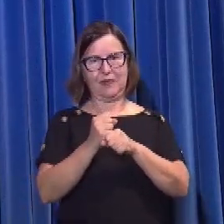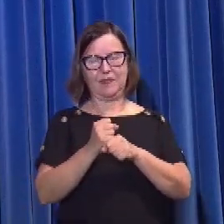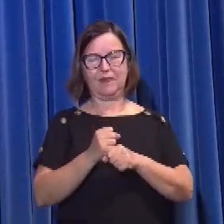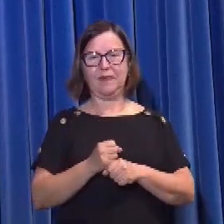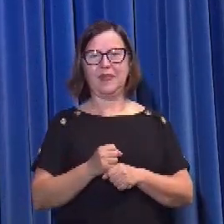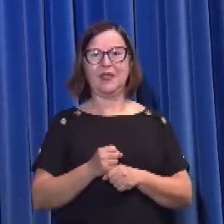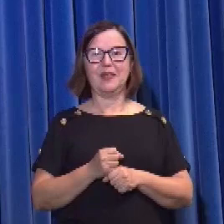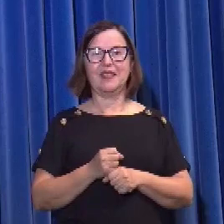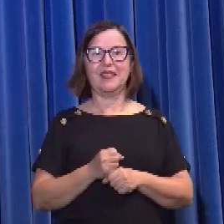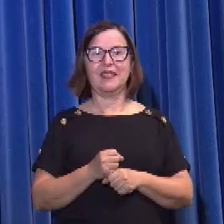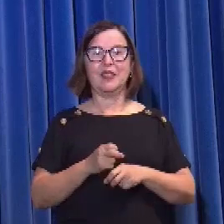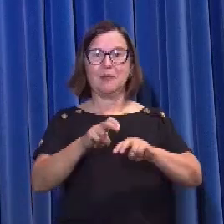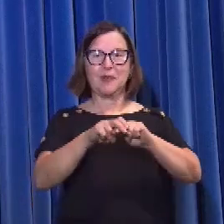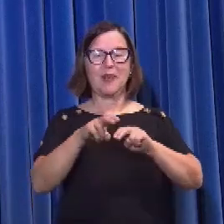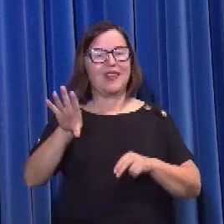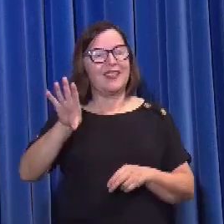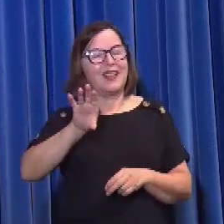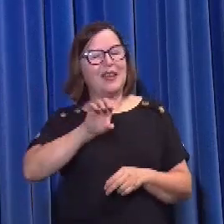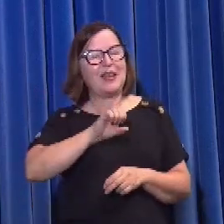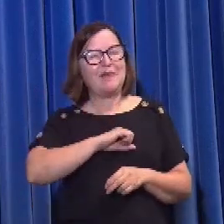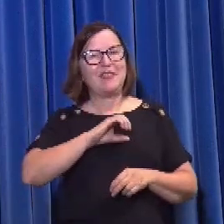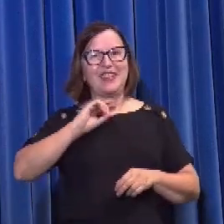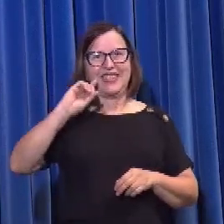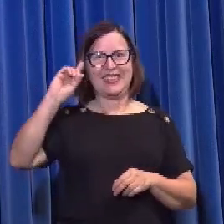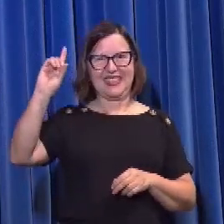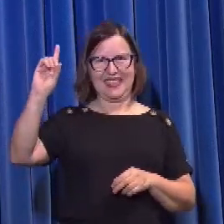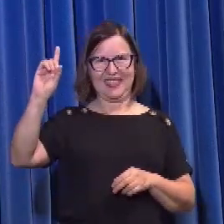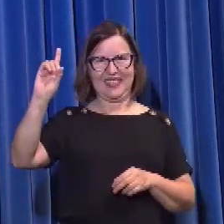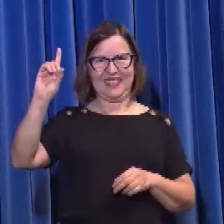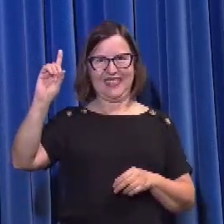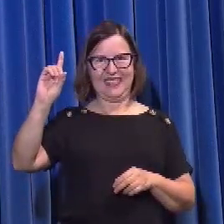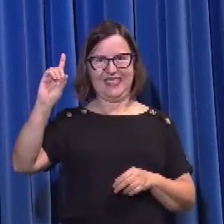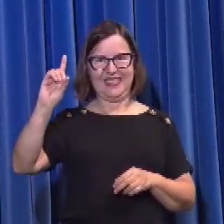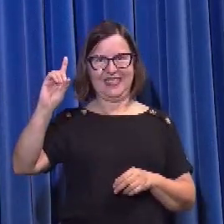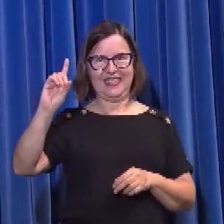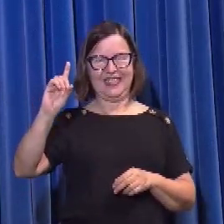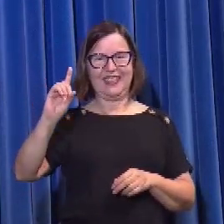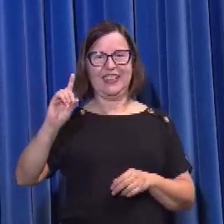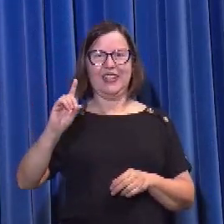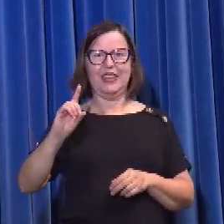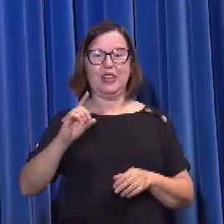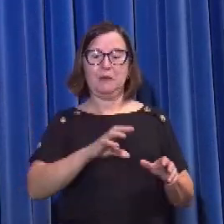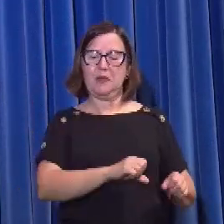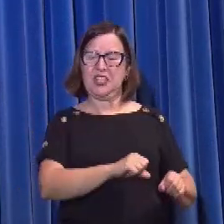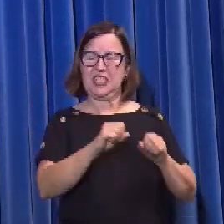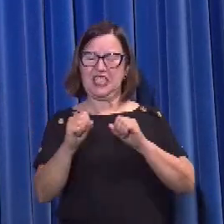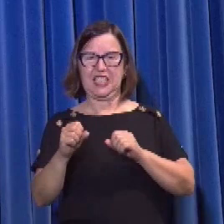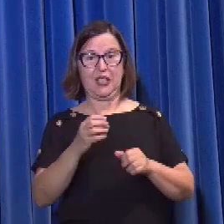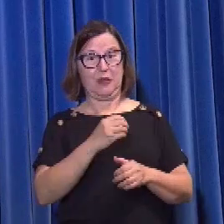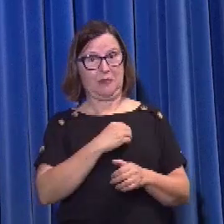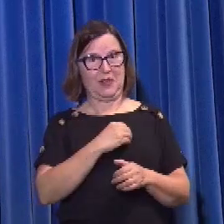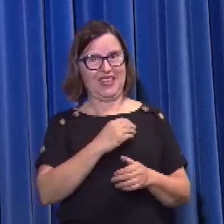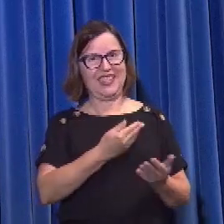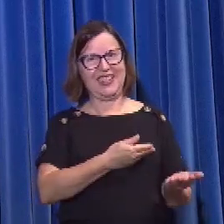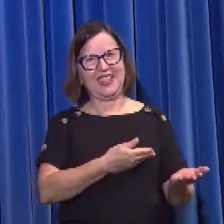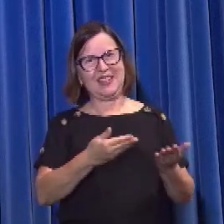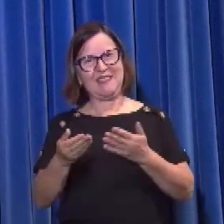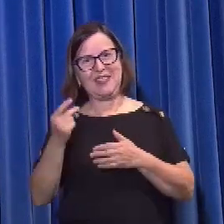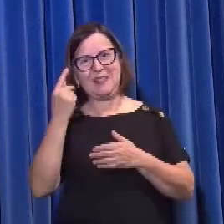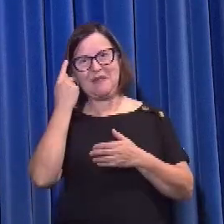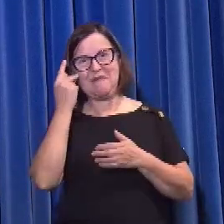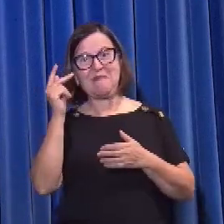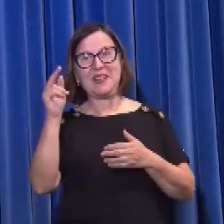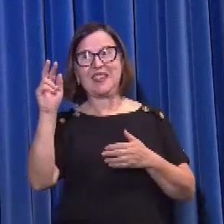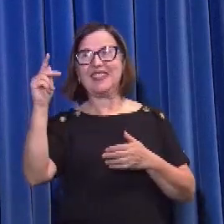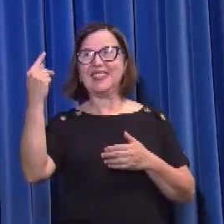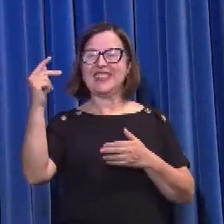amor de Deus me alcançando, me tirando da lama e me levando para o seu reino de luz,